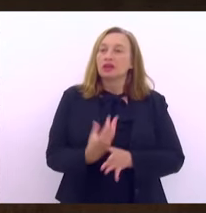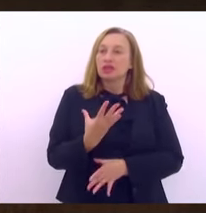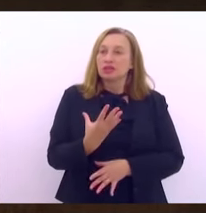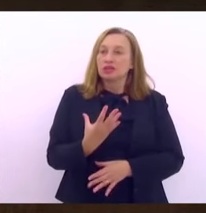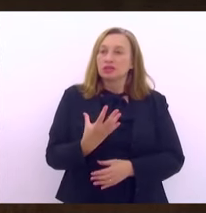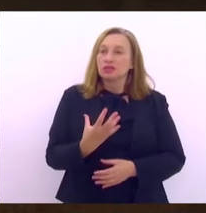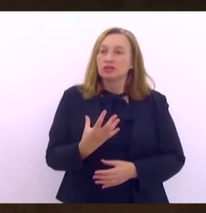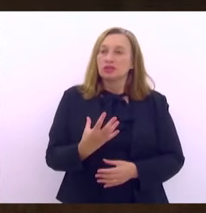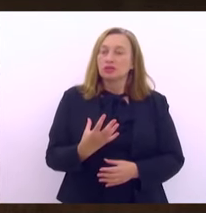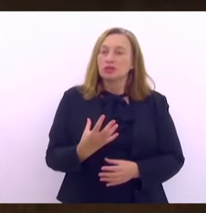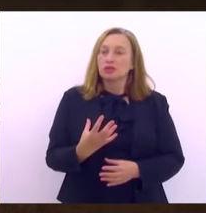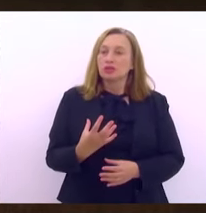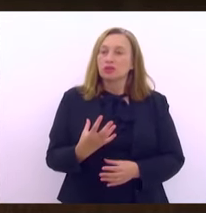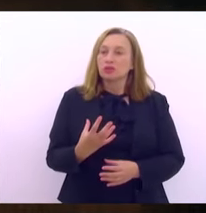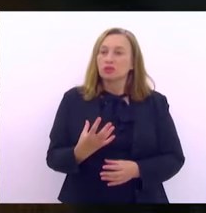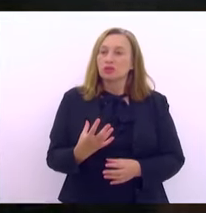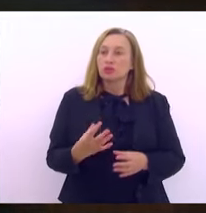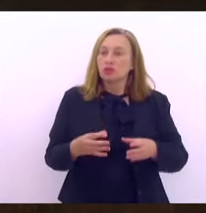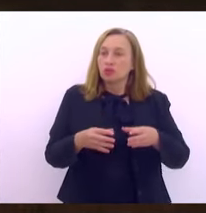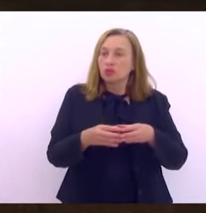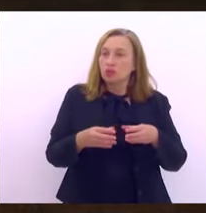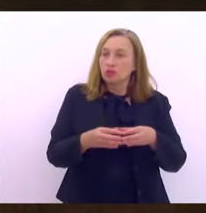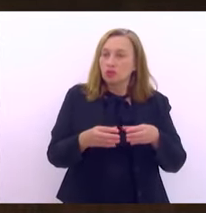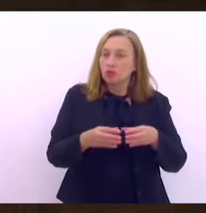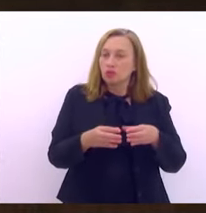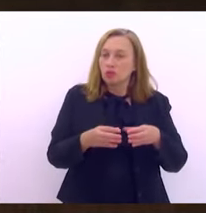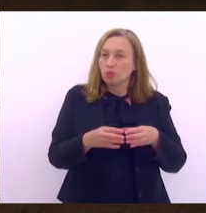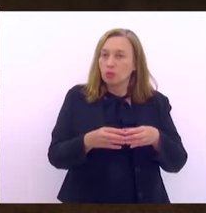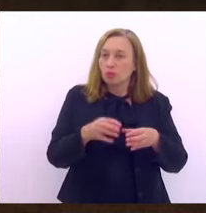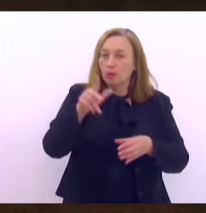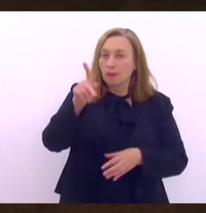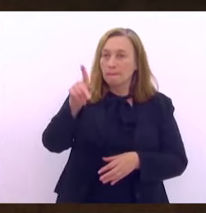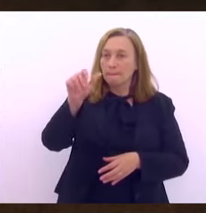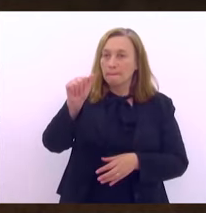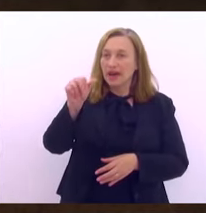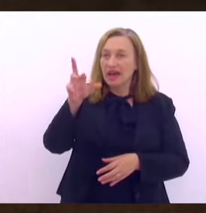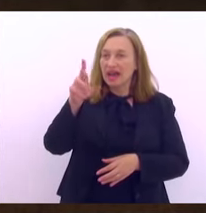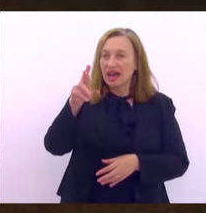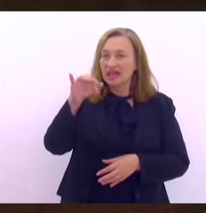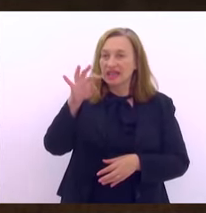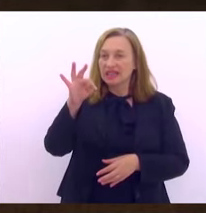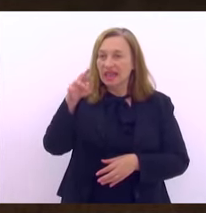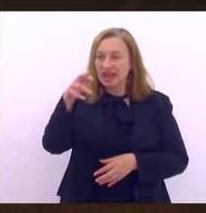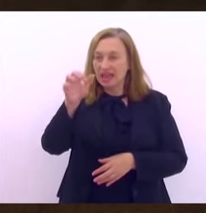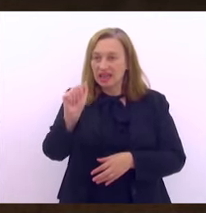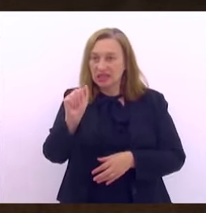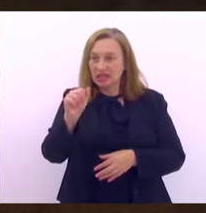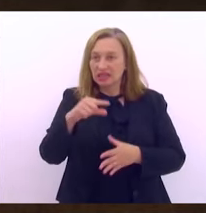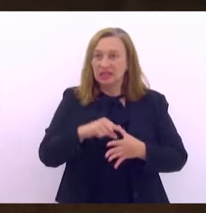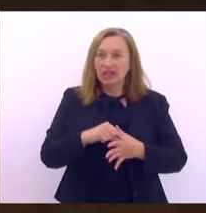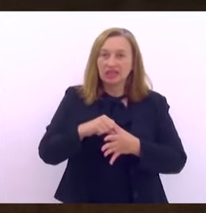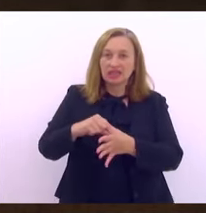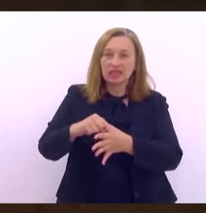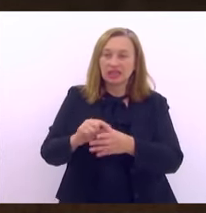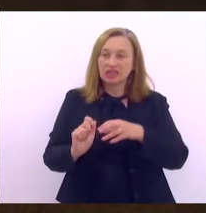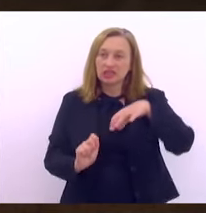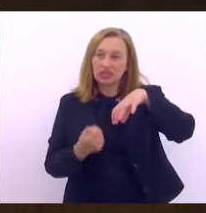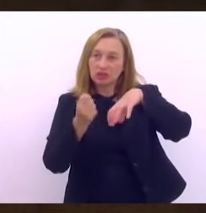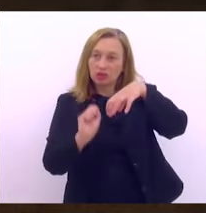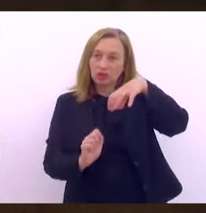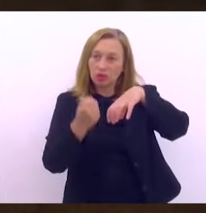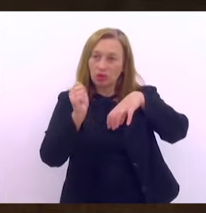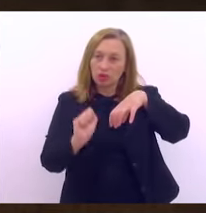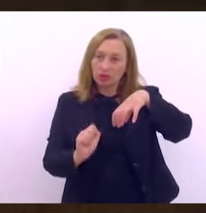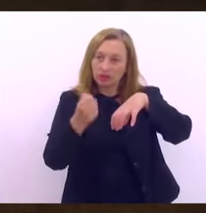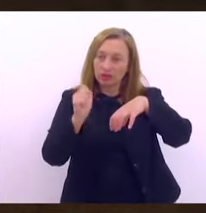uma comissão paritária entre o poder público estadual e as lideranças quilombolas. E isso